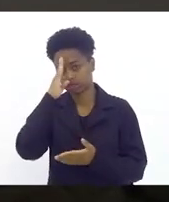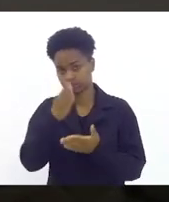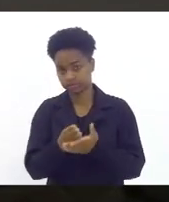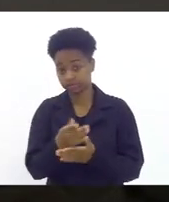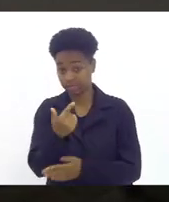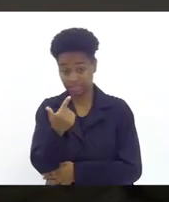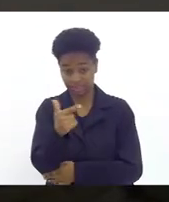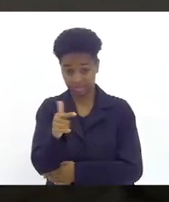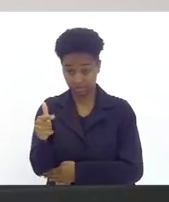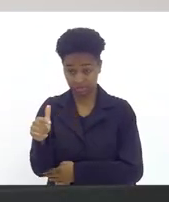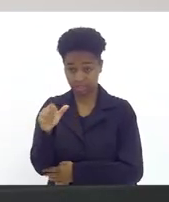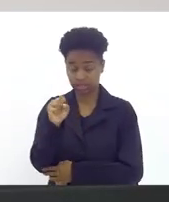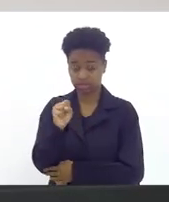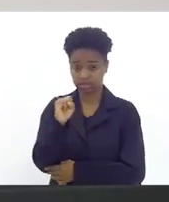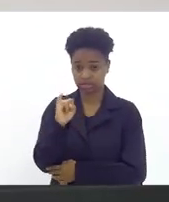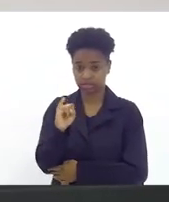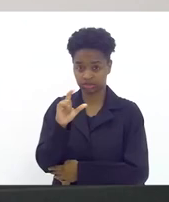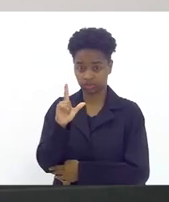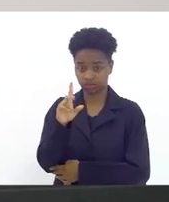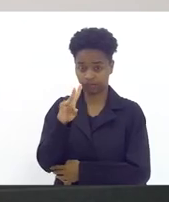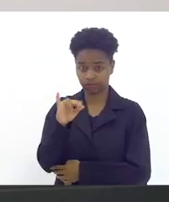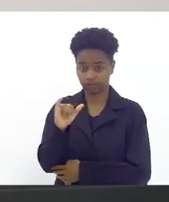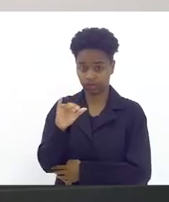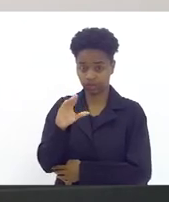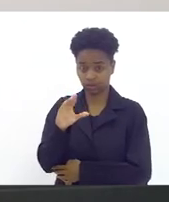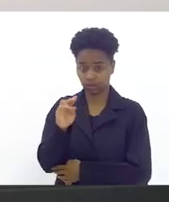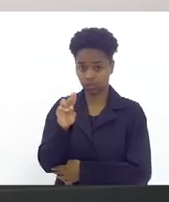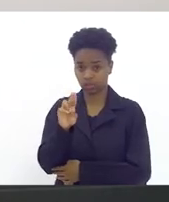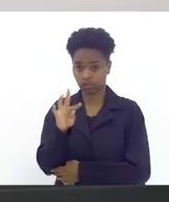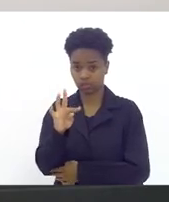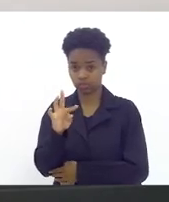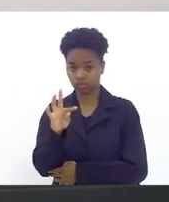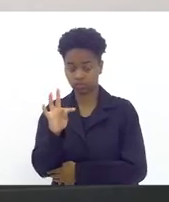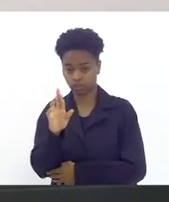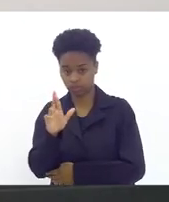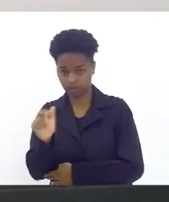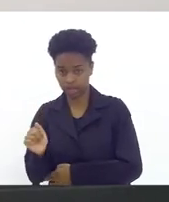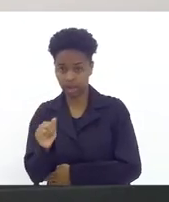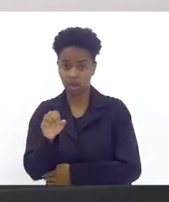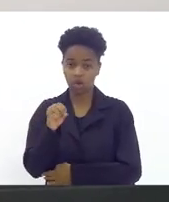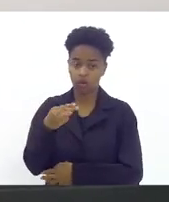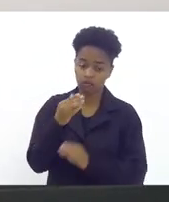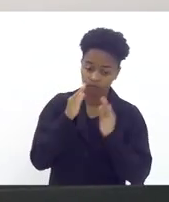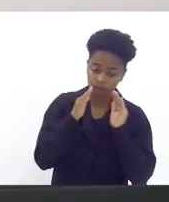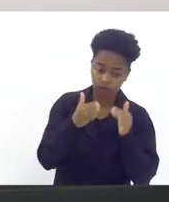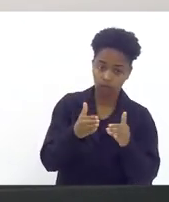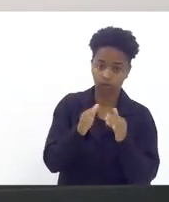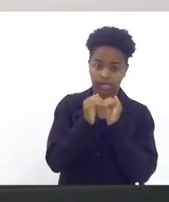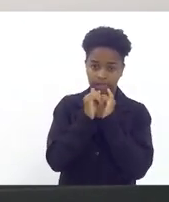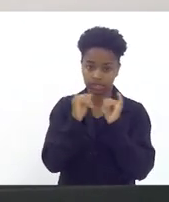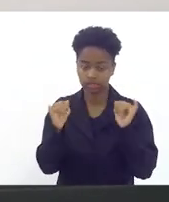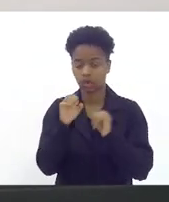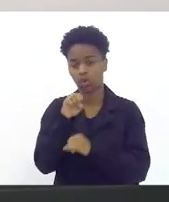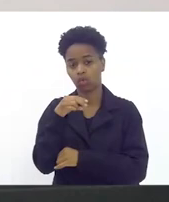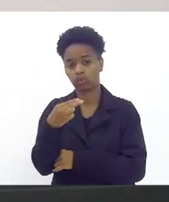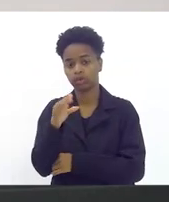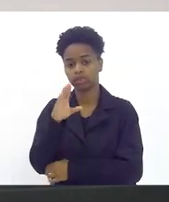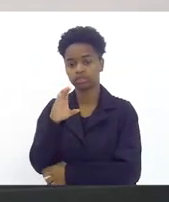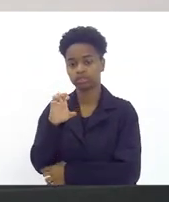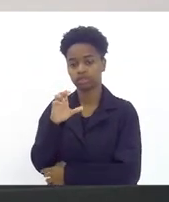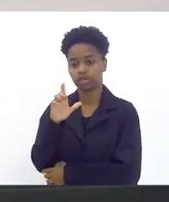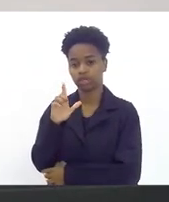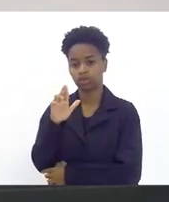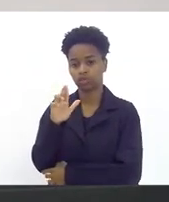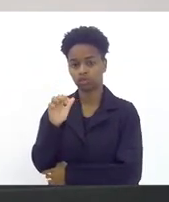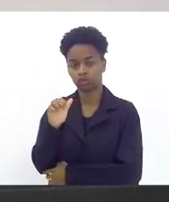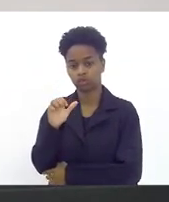existe seu vicultura hoje no Brasil seja para energia ou seja para celulose é sem se